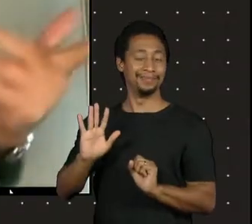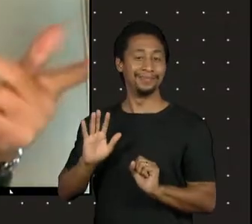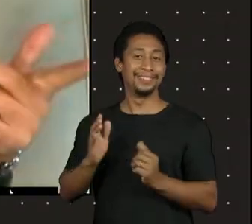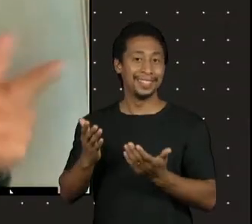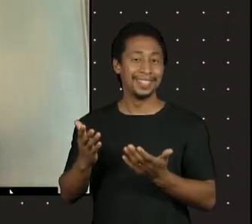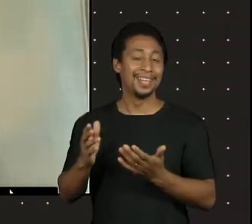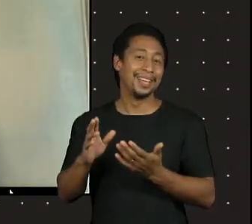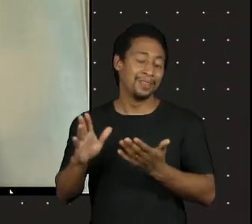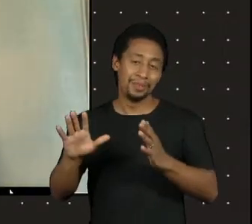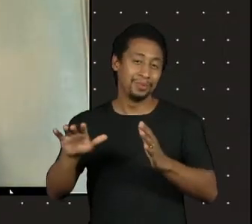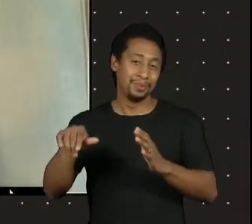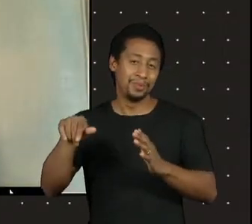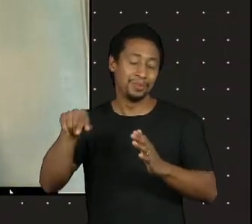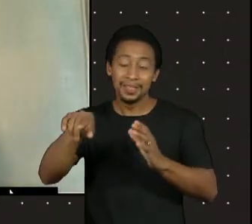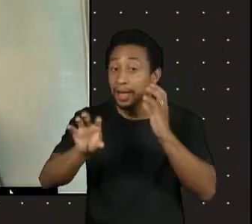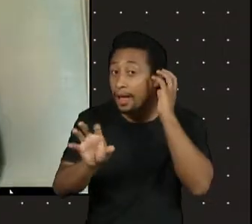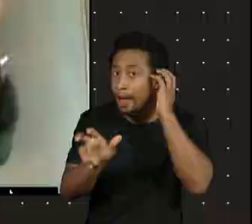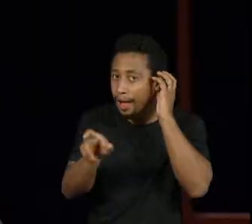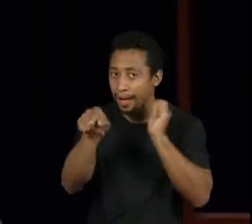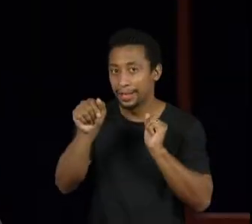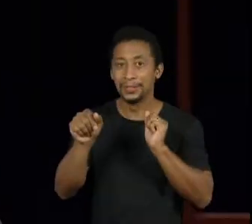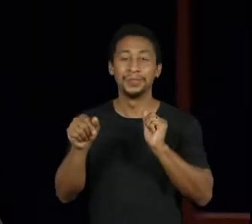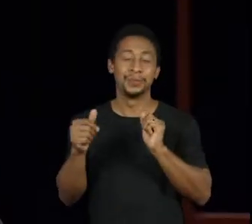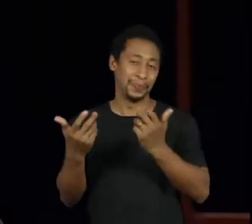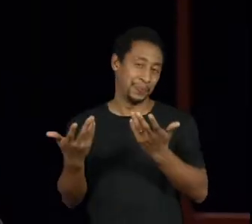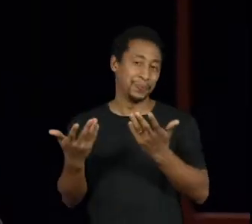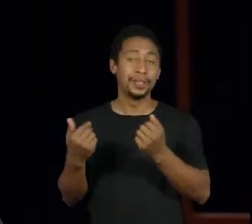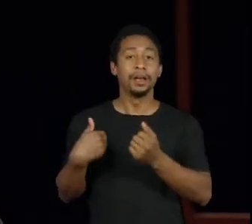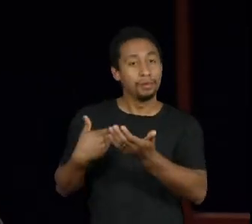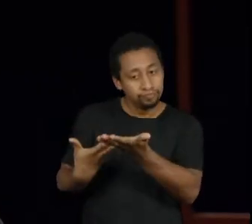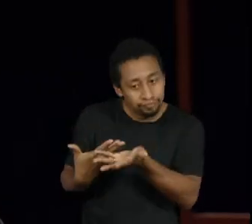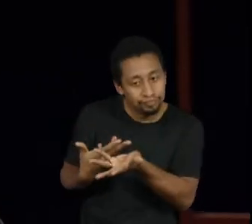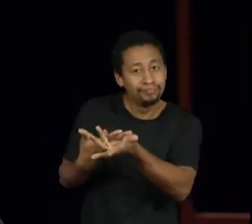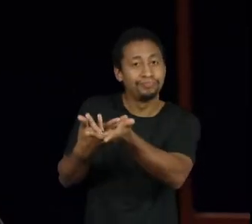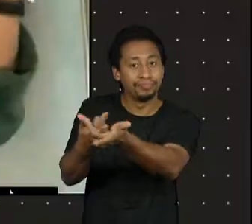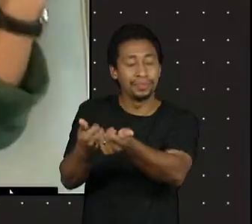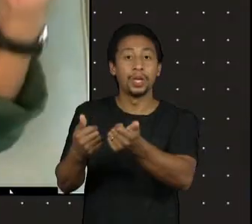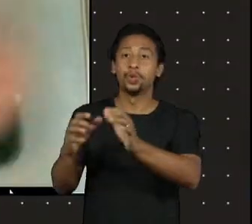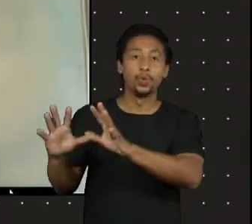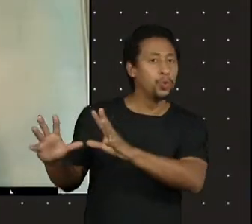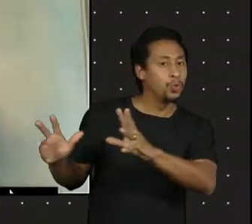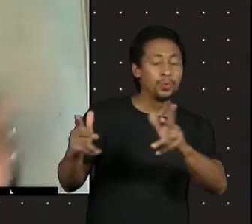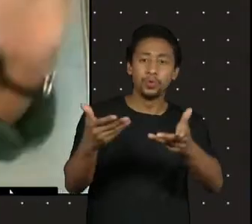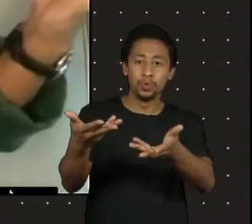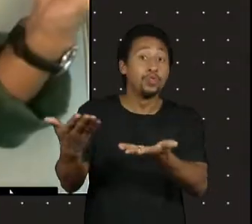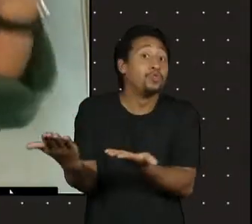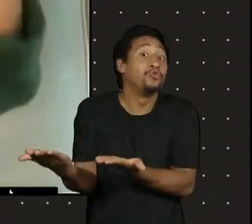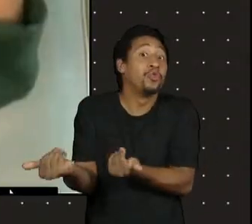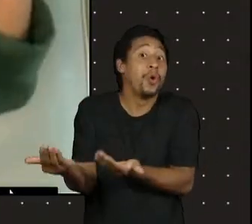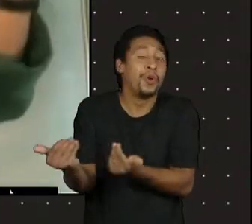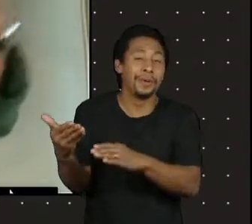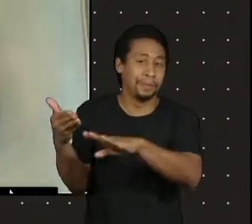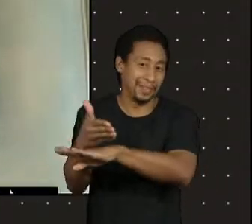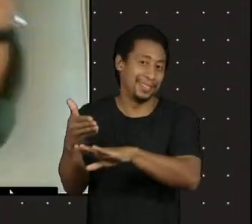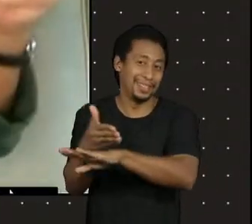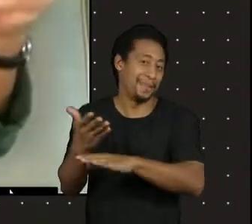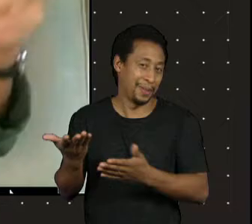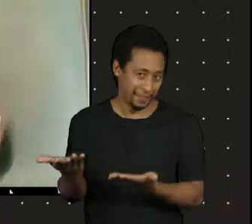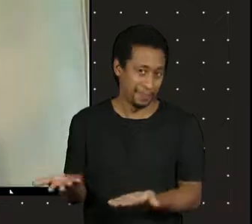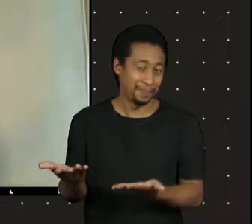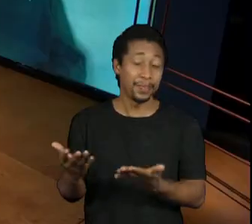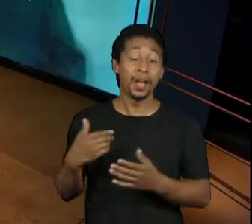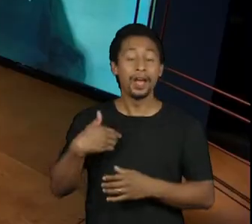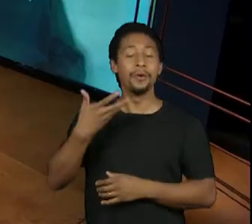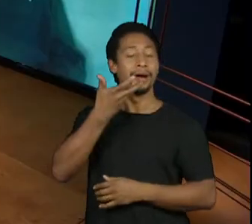Nono Mandamento, né? Senhora, que estou eu de joelho, trazendo os olhos vermelhos, de chorar porque pequei. Era uma